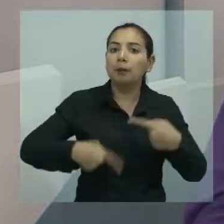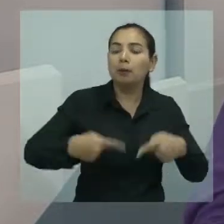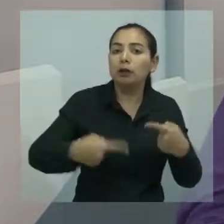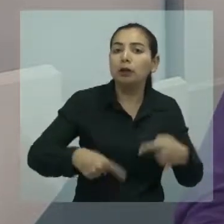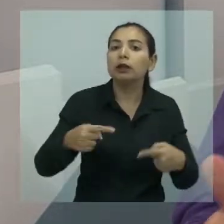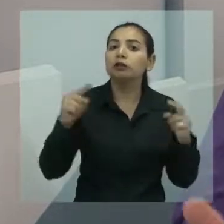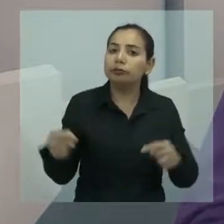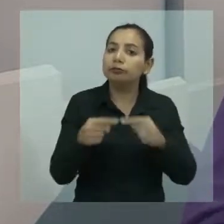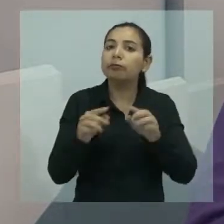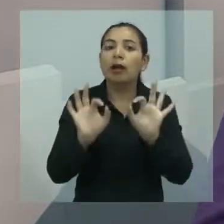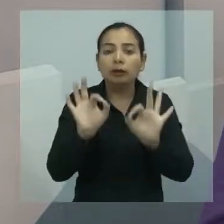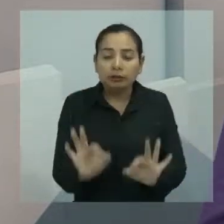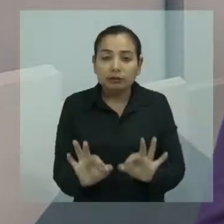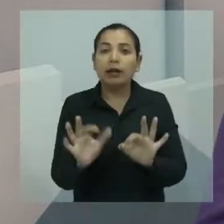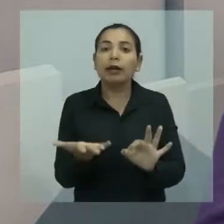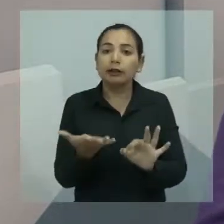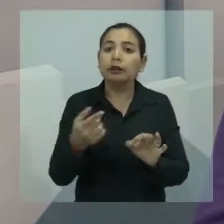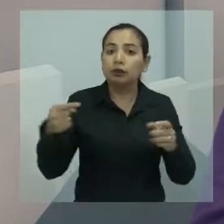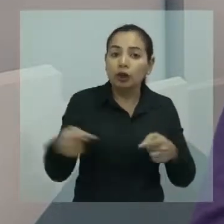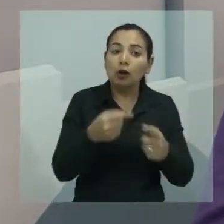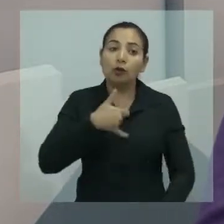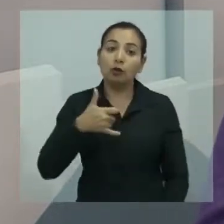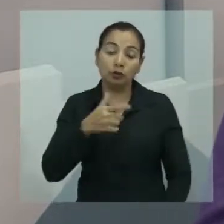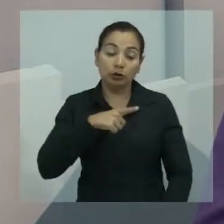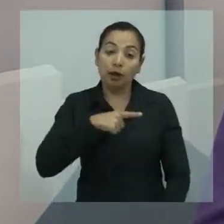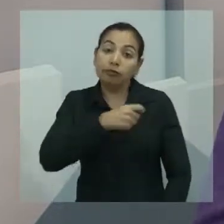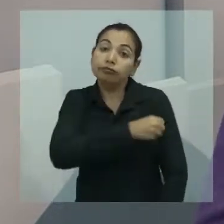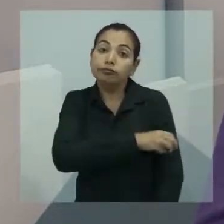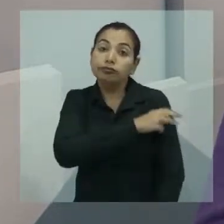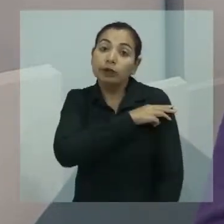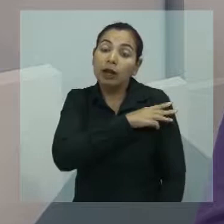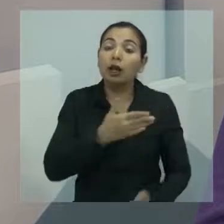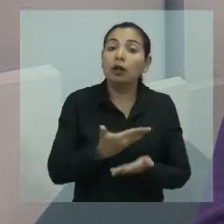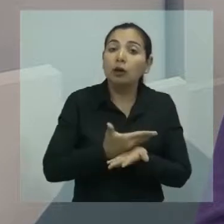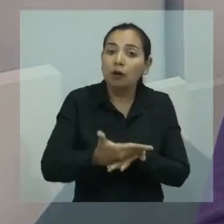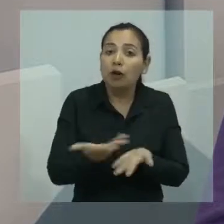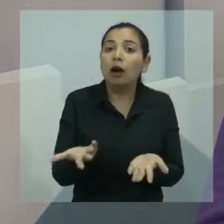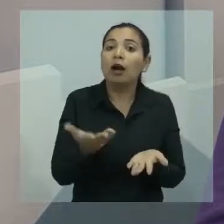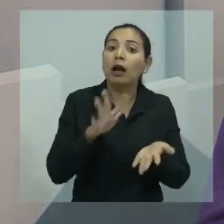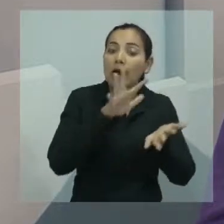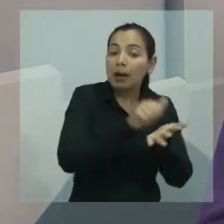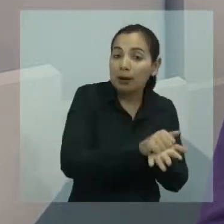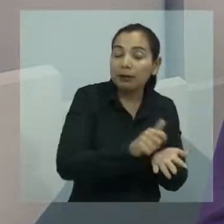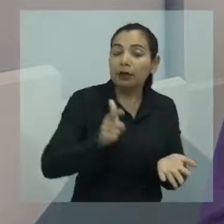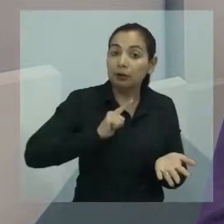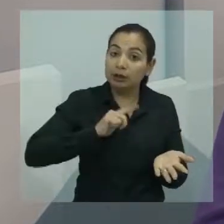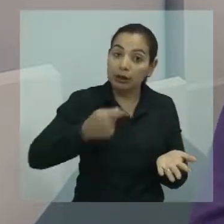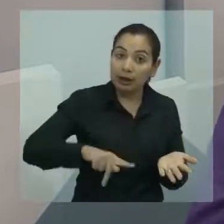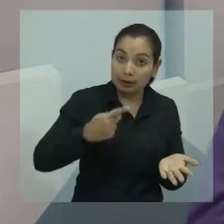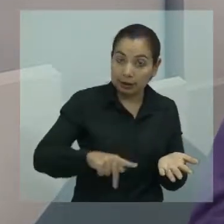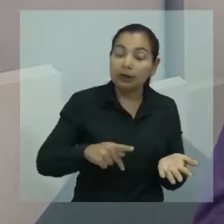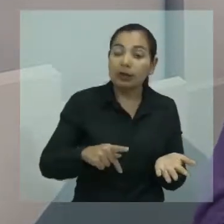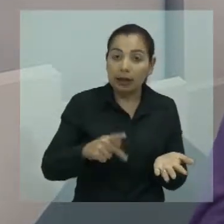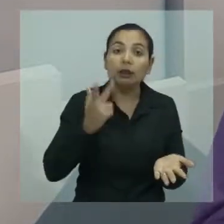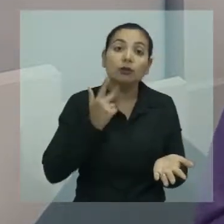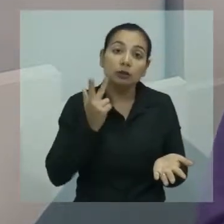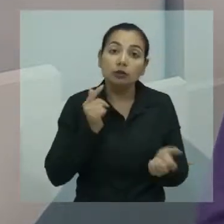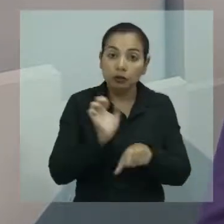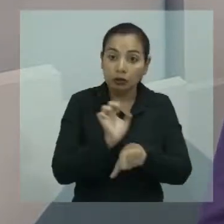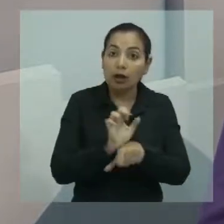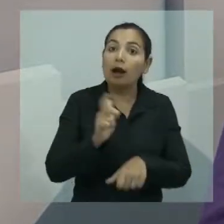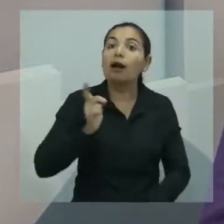conseguiu destaque justamente por ter uma política de cooperação com os municípios aí no IDEB das séries iniciais,